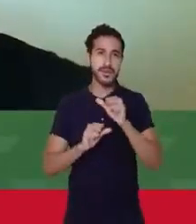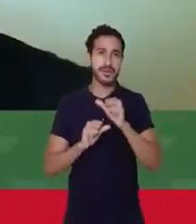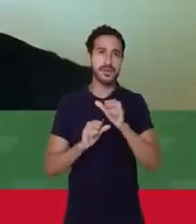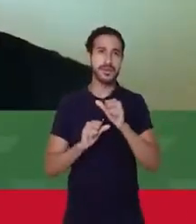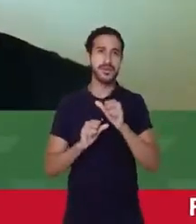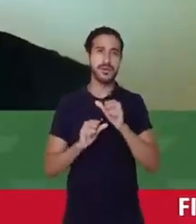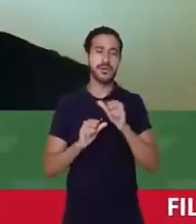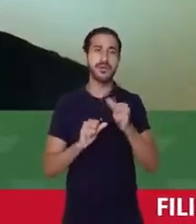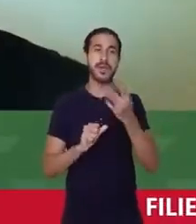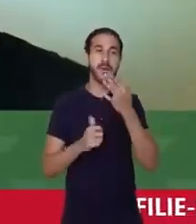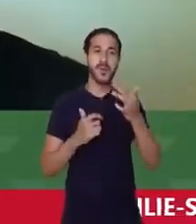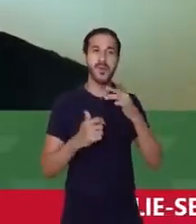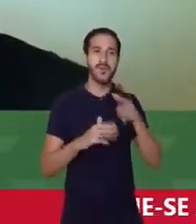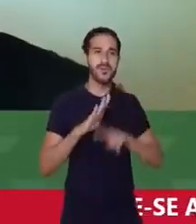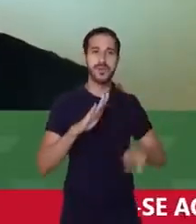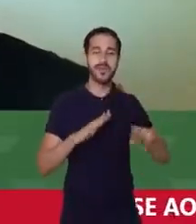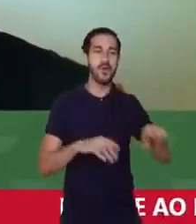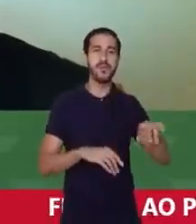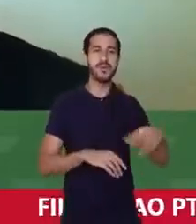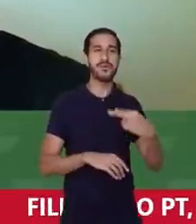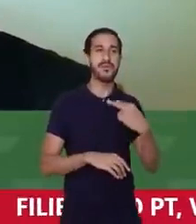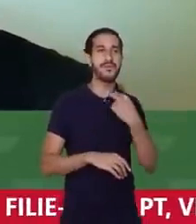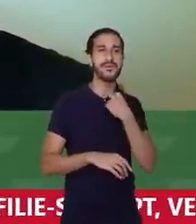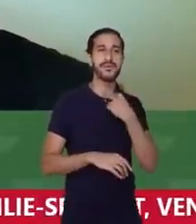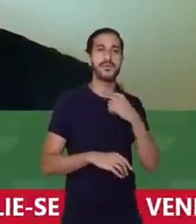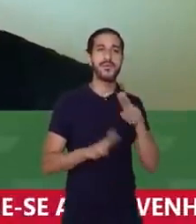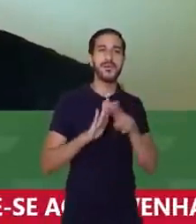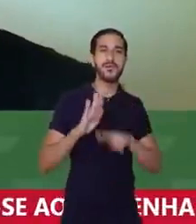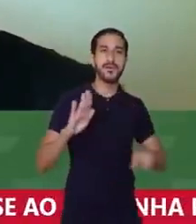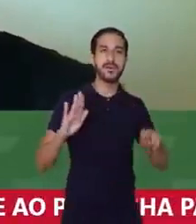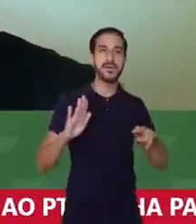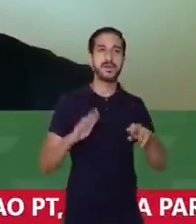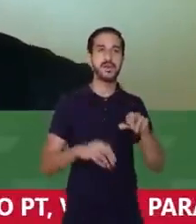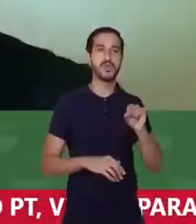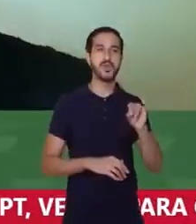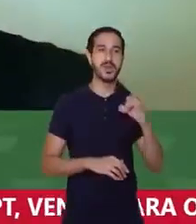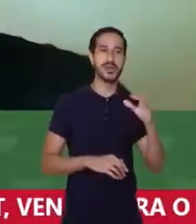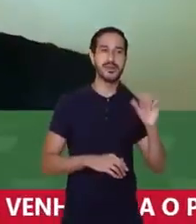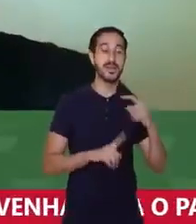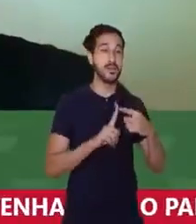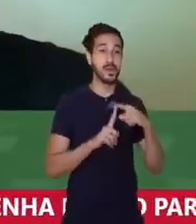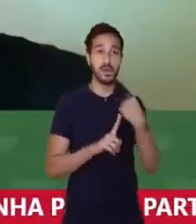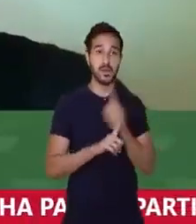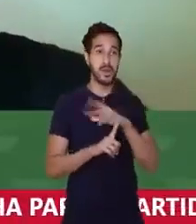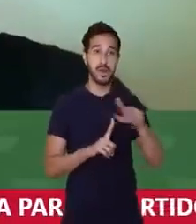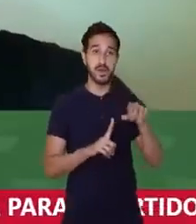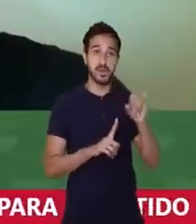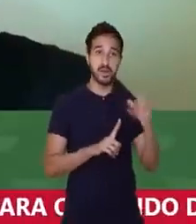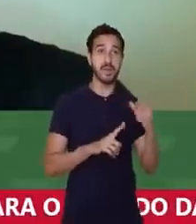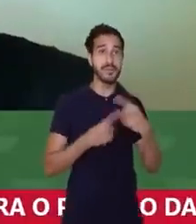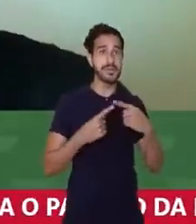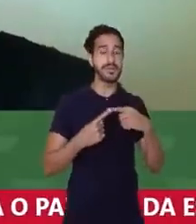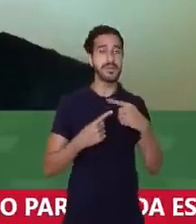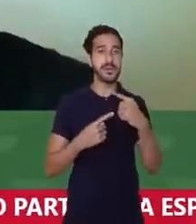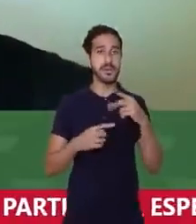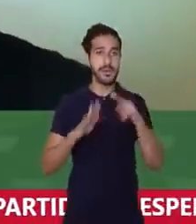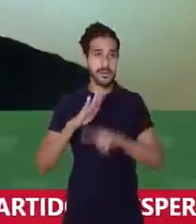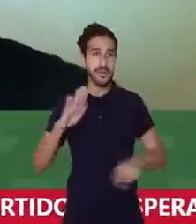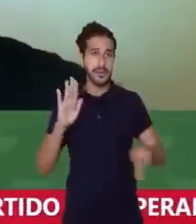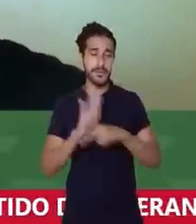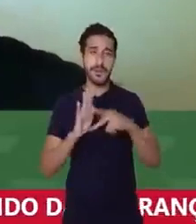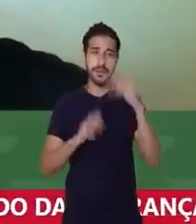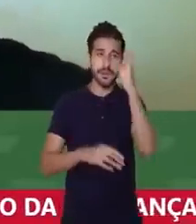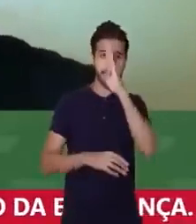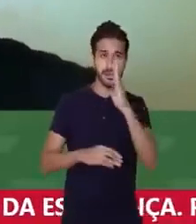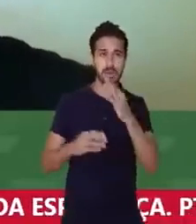da universidade. Não podia ser uma universidade suíça, porque nós não somos suíços, tinha de ser uma universidade brasileira